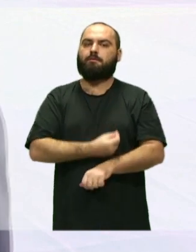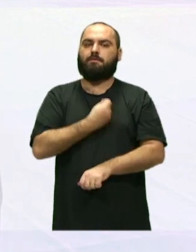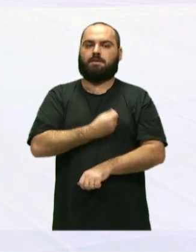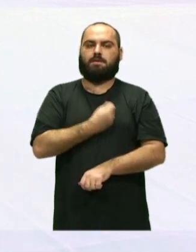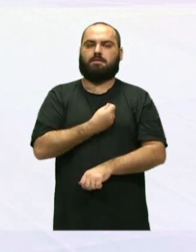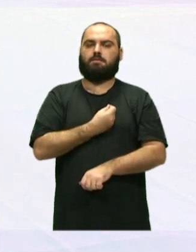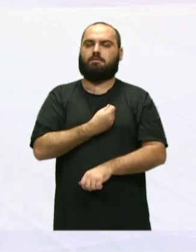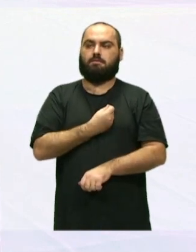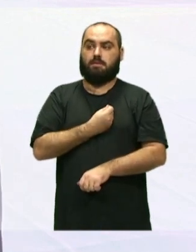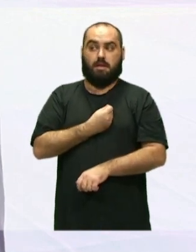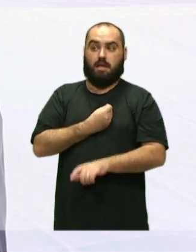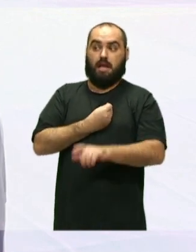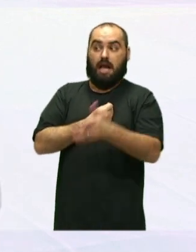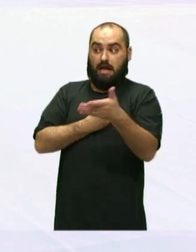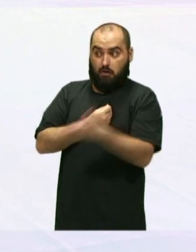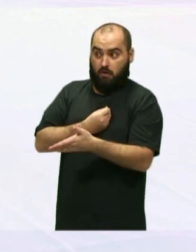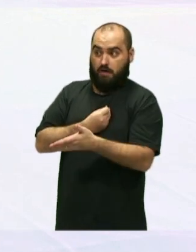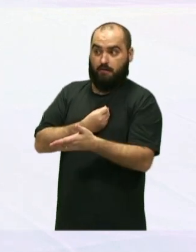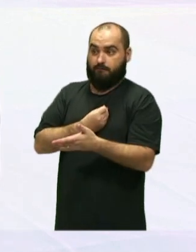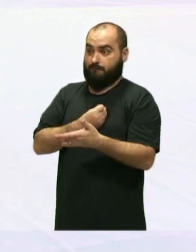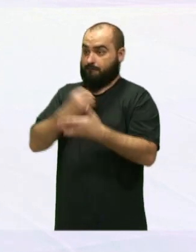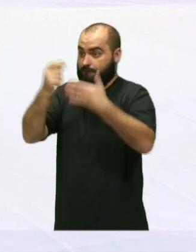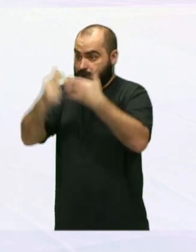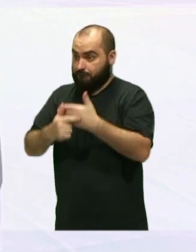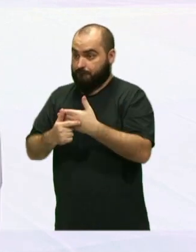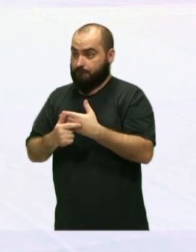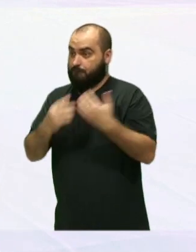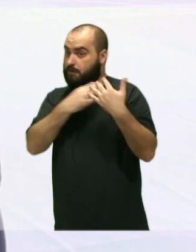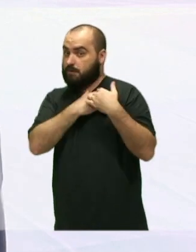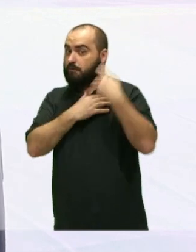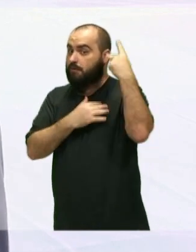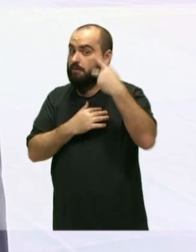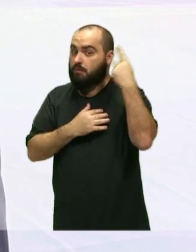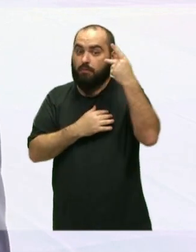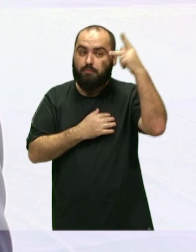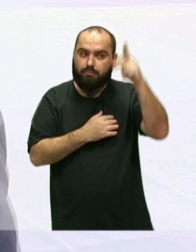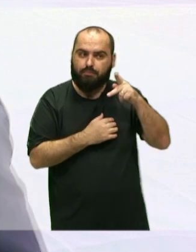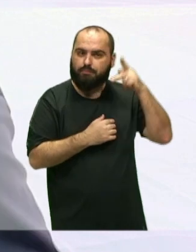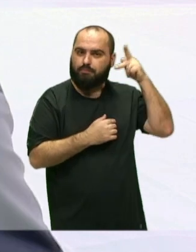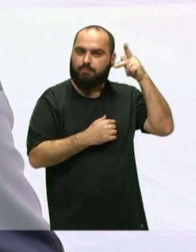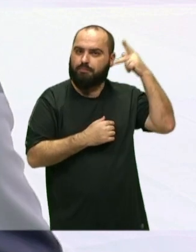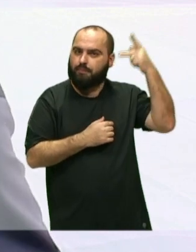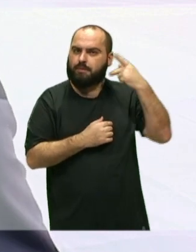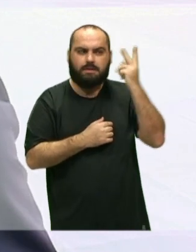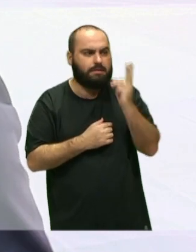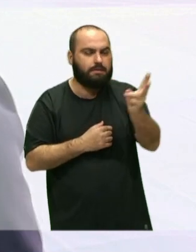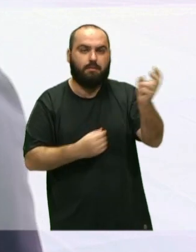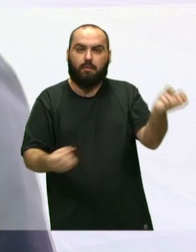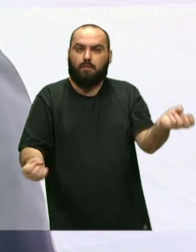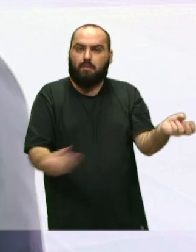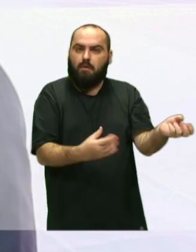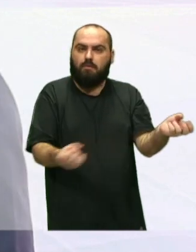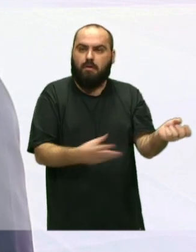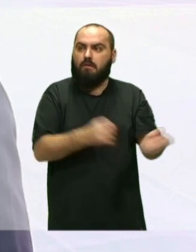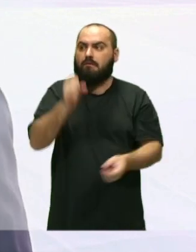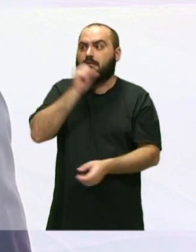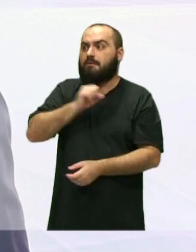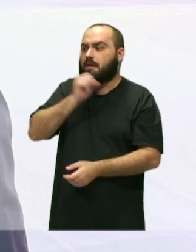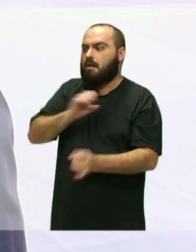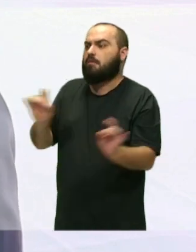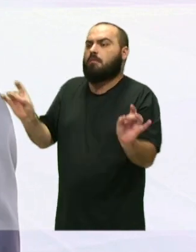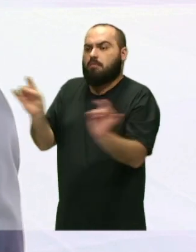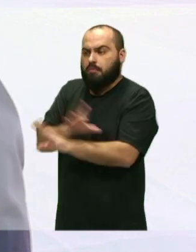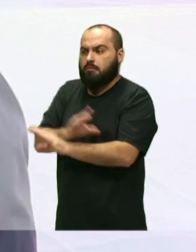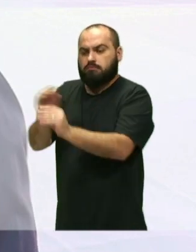vereadores eles não são vereadores a ideia de que a política precisa sempre ser Renovada que as gerações mais antigas tem que passar para as gerações